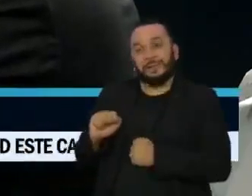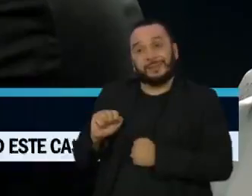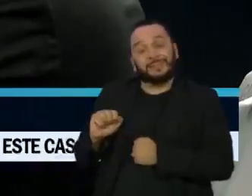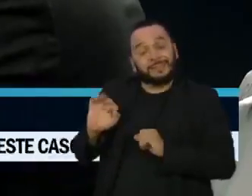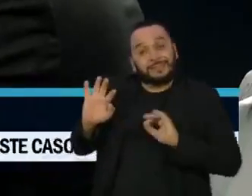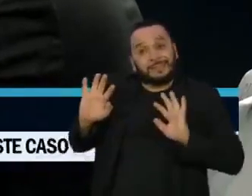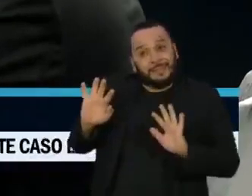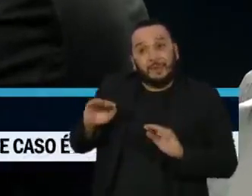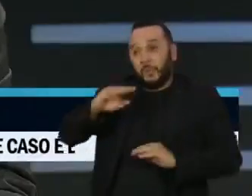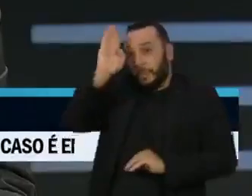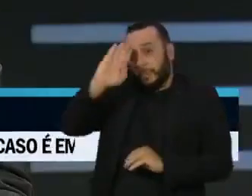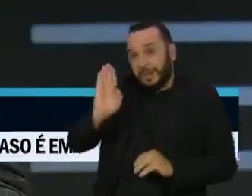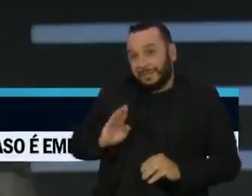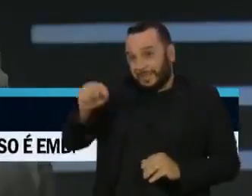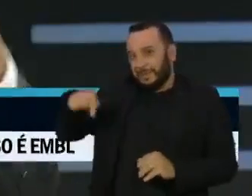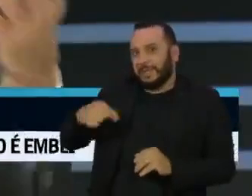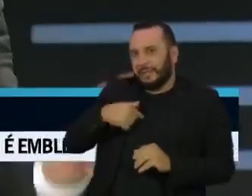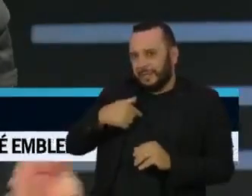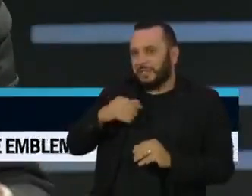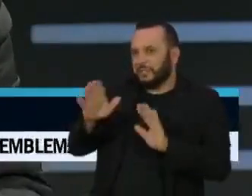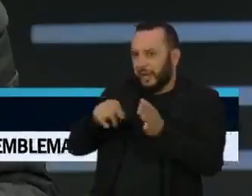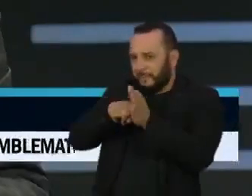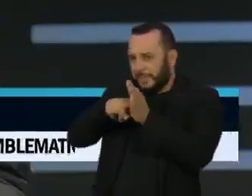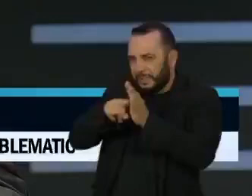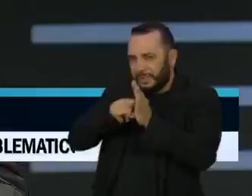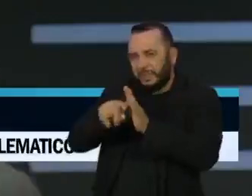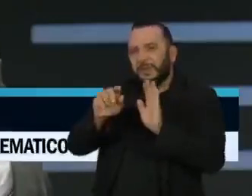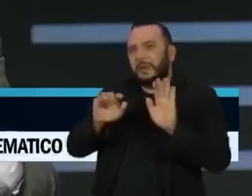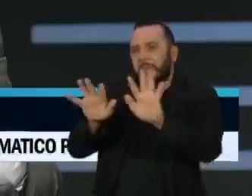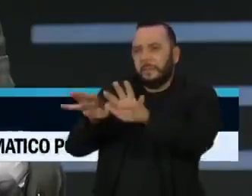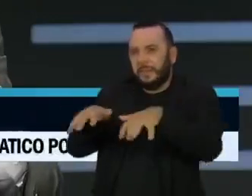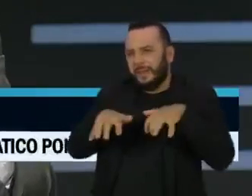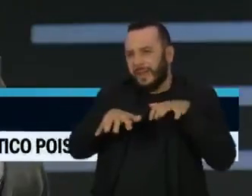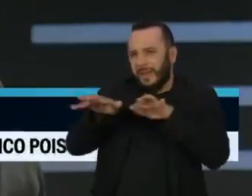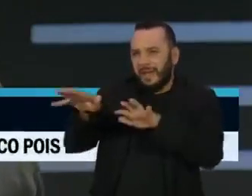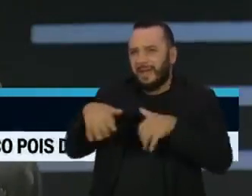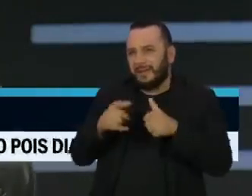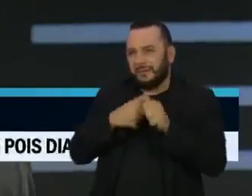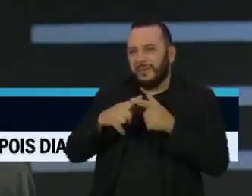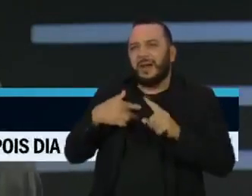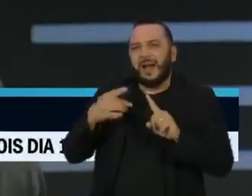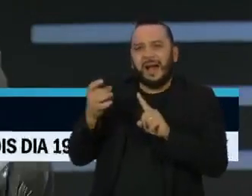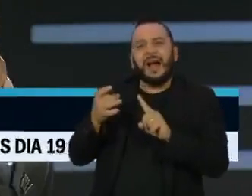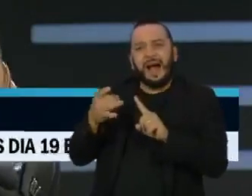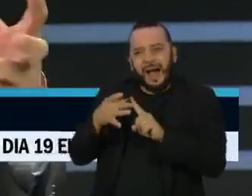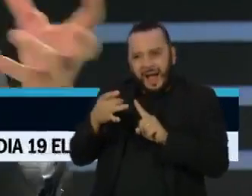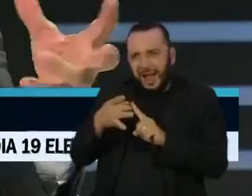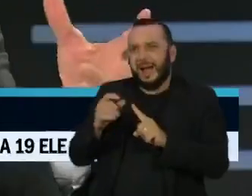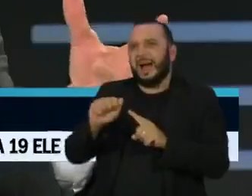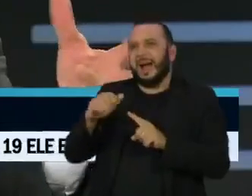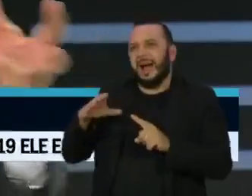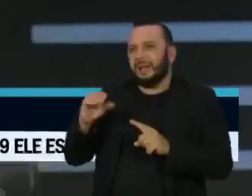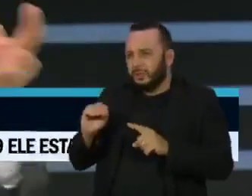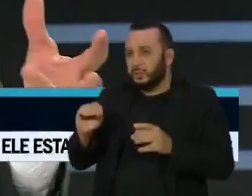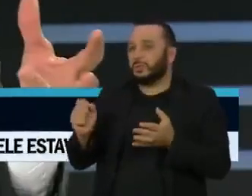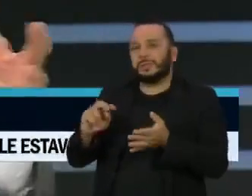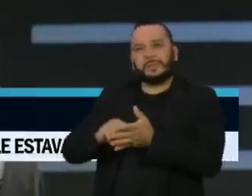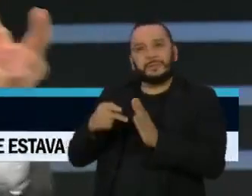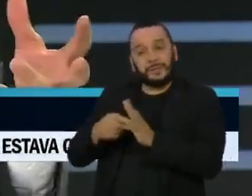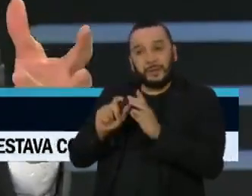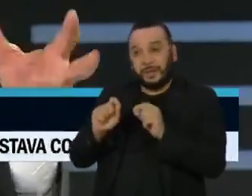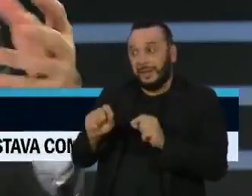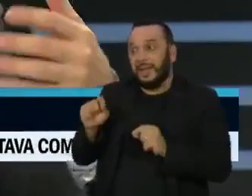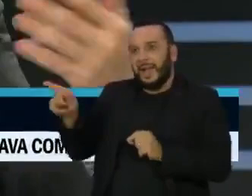dos brasileiros por várias razões importação de minério questões de arte etc é que ali podia ser um sinal de que outras